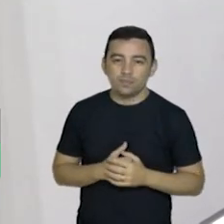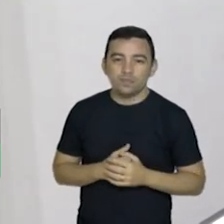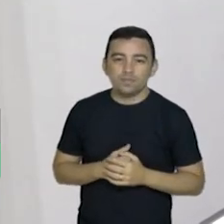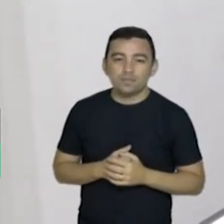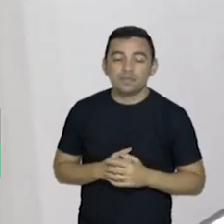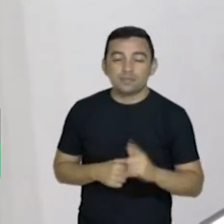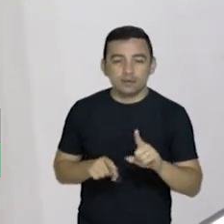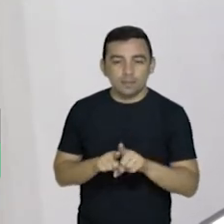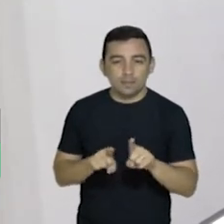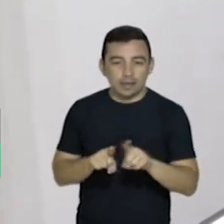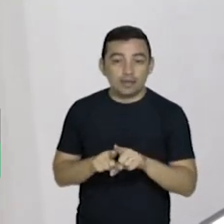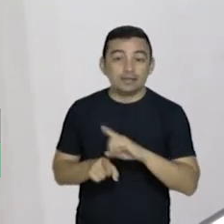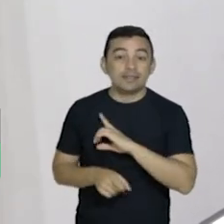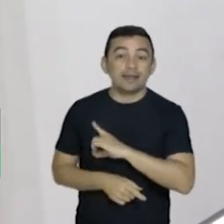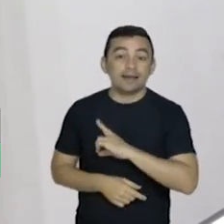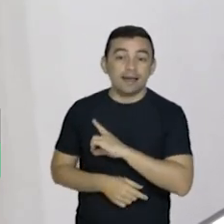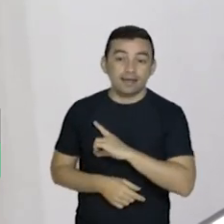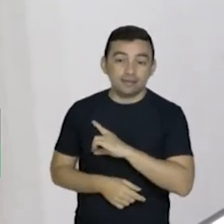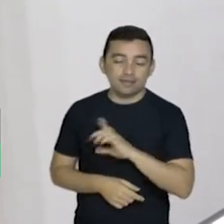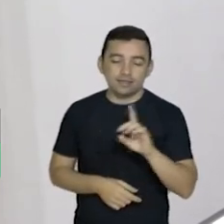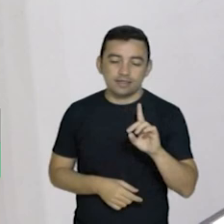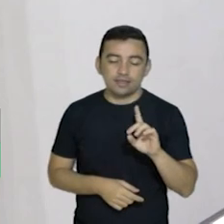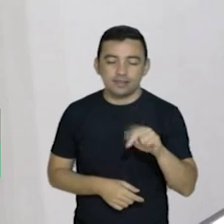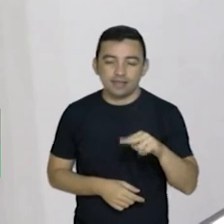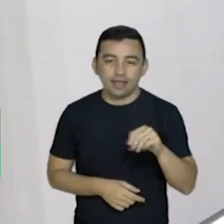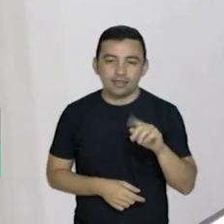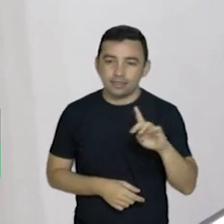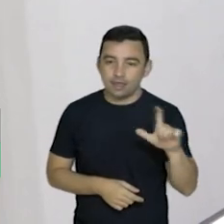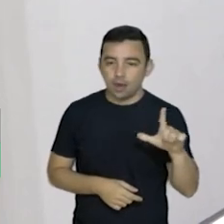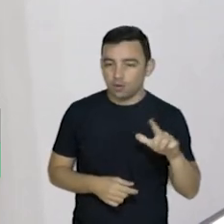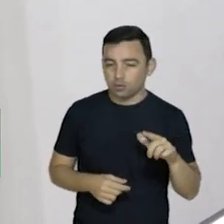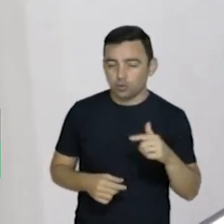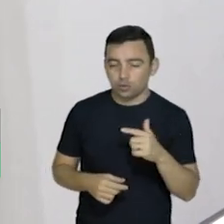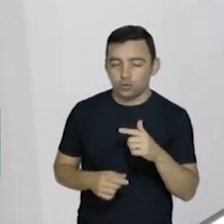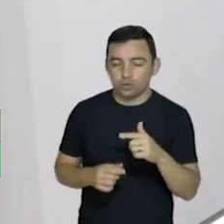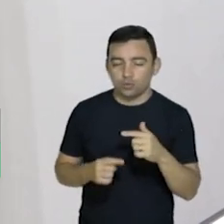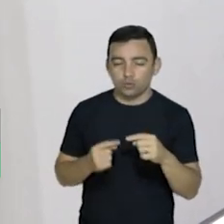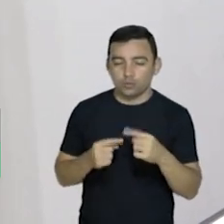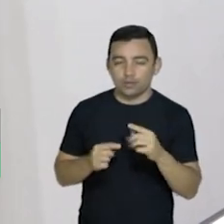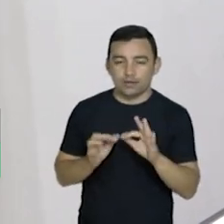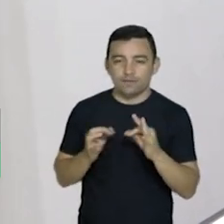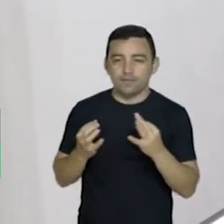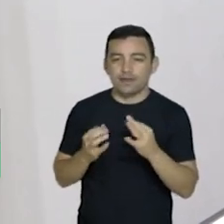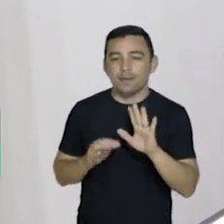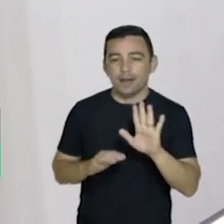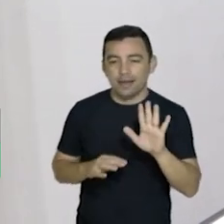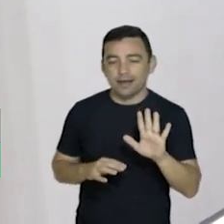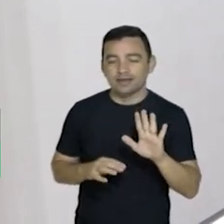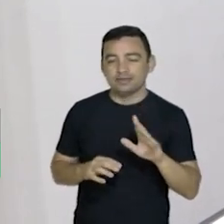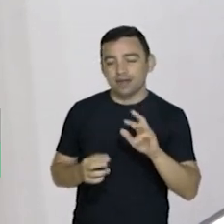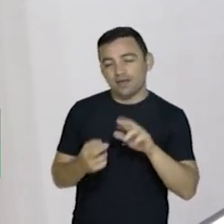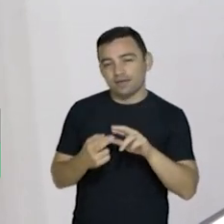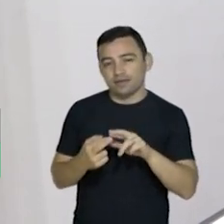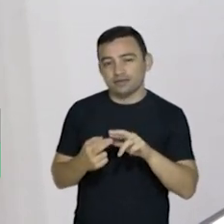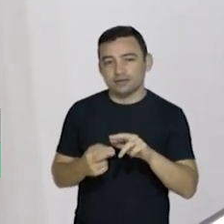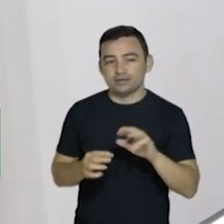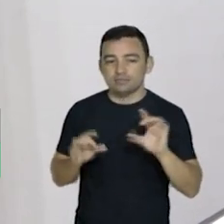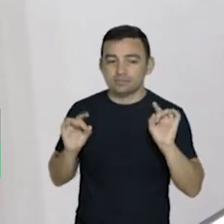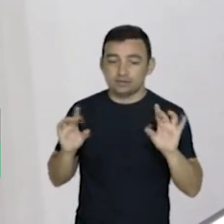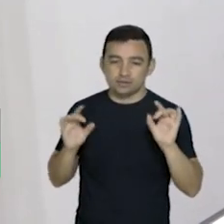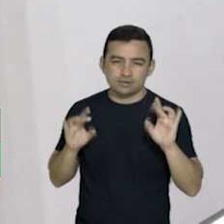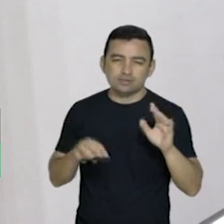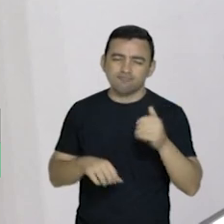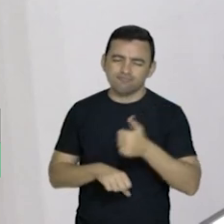delegado Natal que não é parente mas pelo nome só fazendo uma referência o excelente